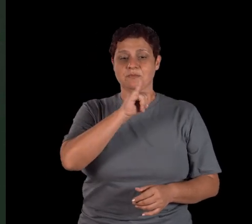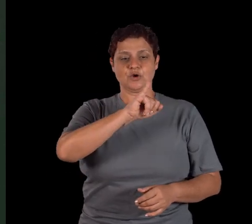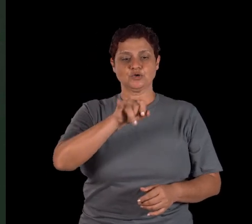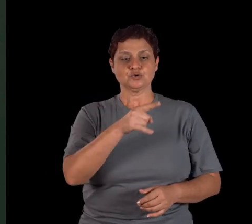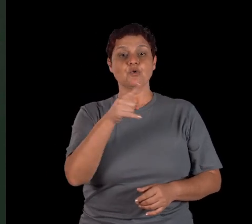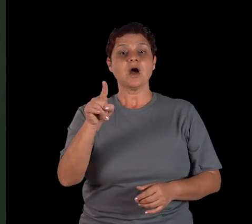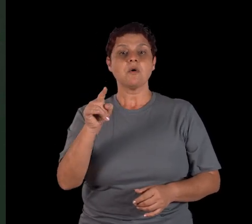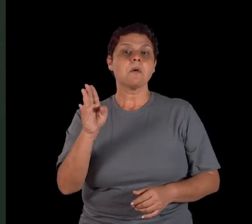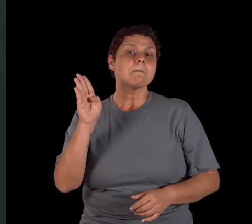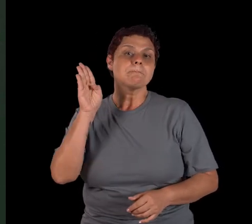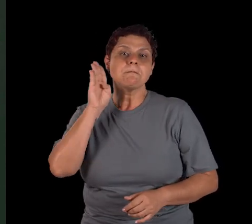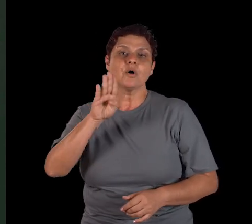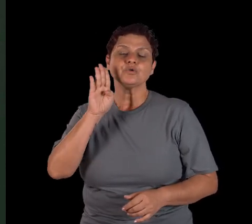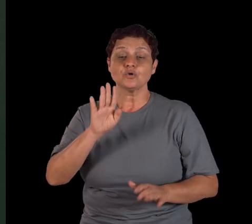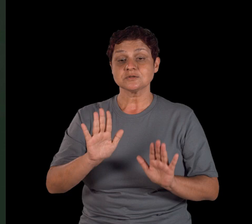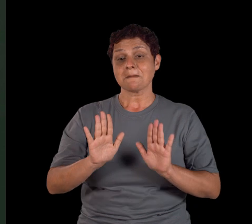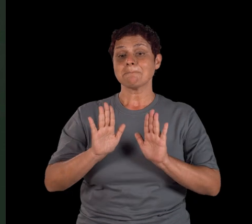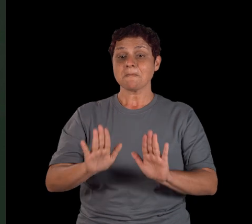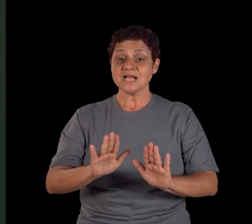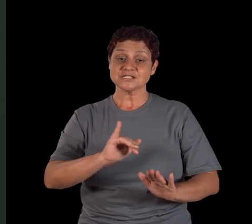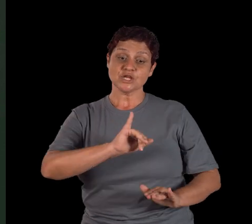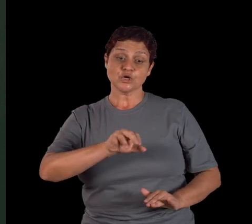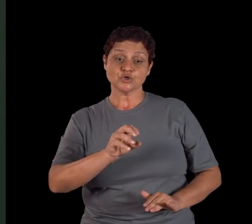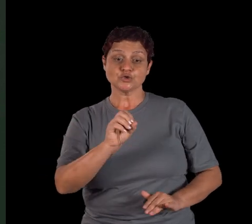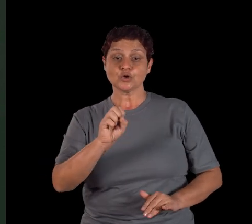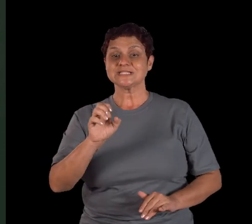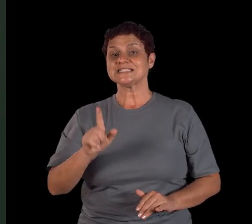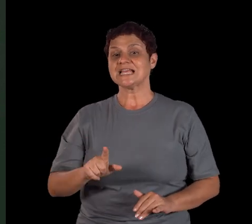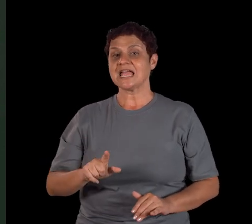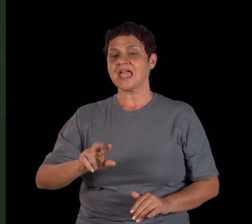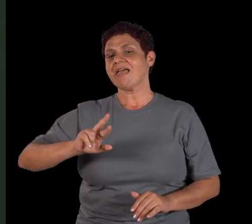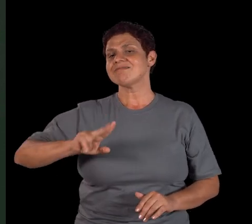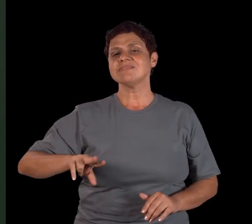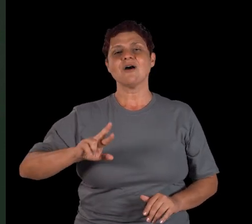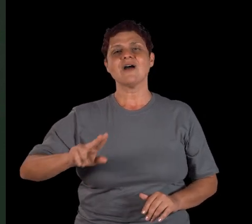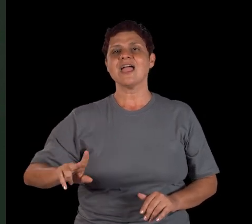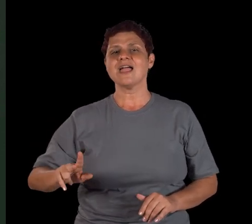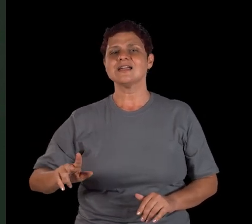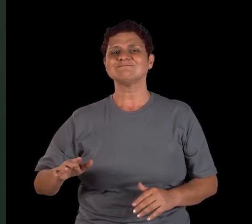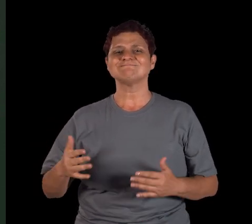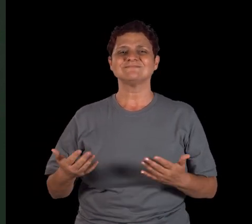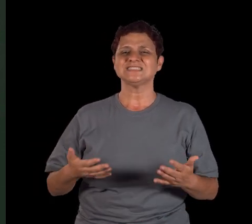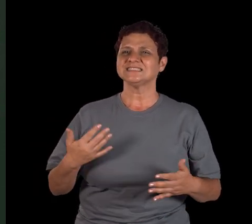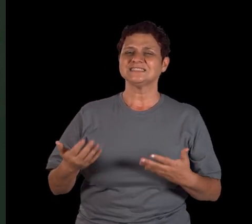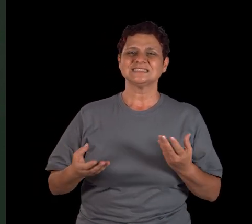era bondoso, já José não era muito...